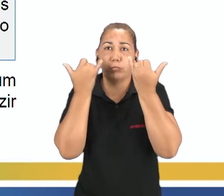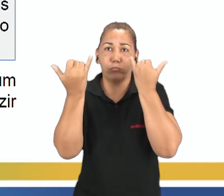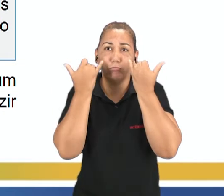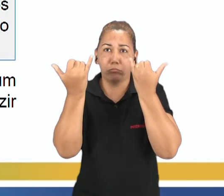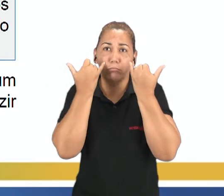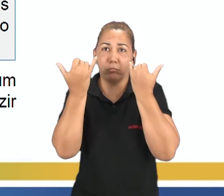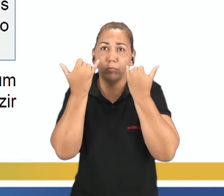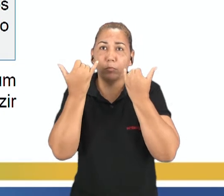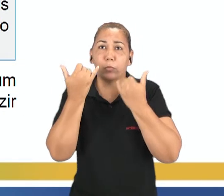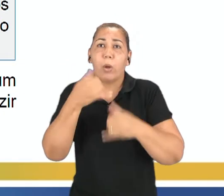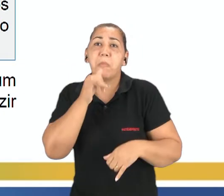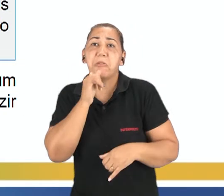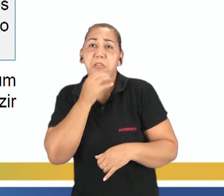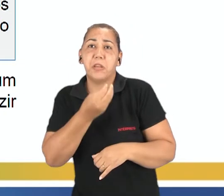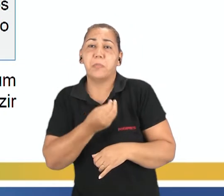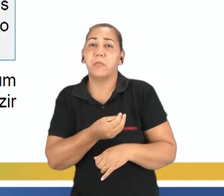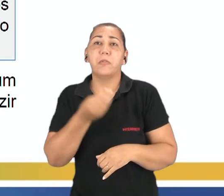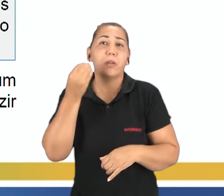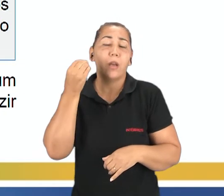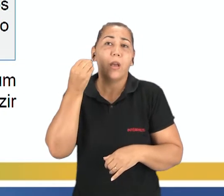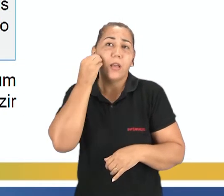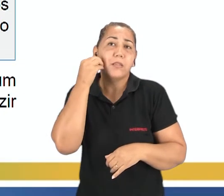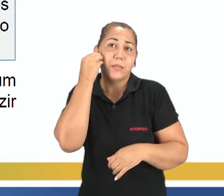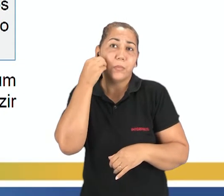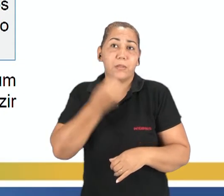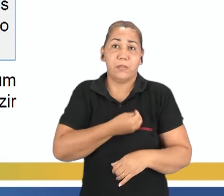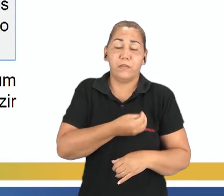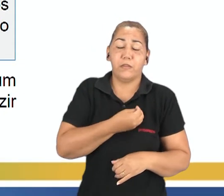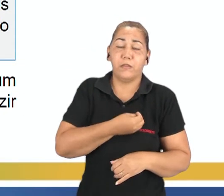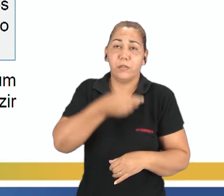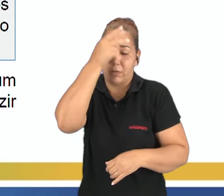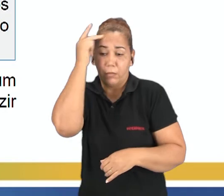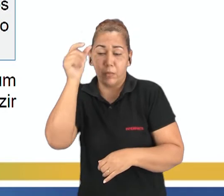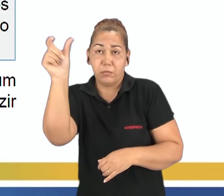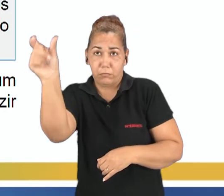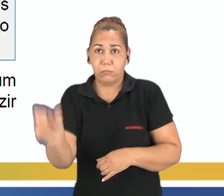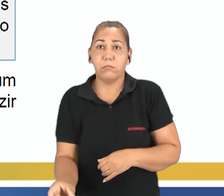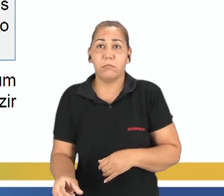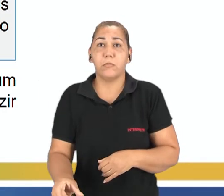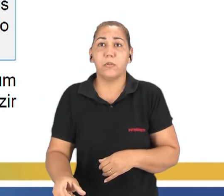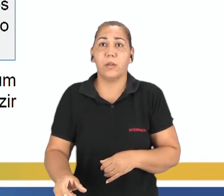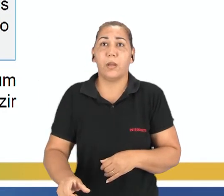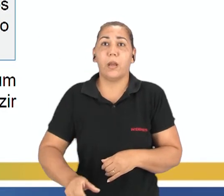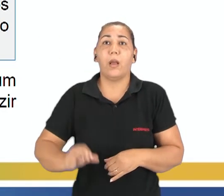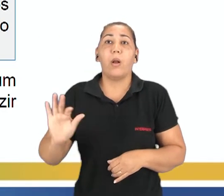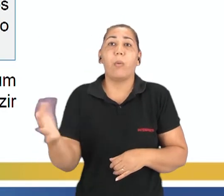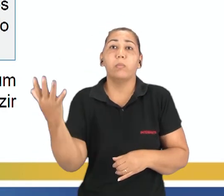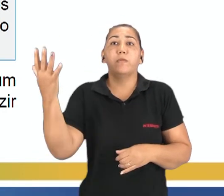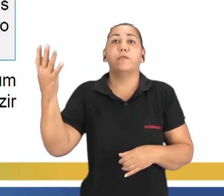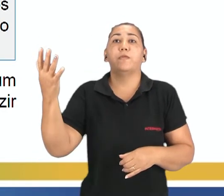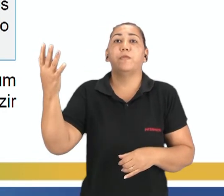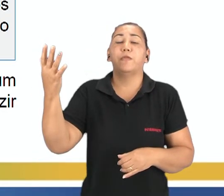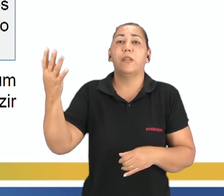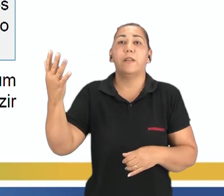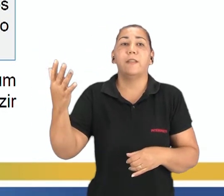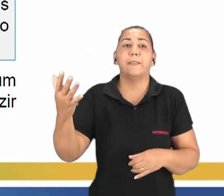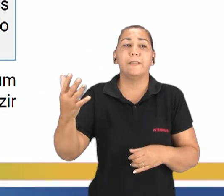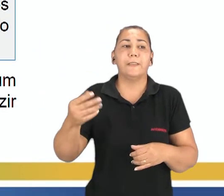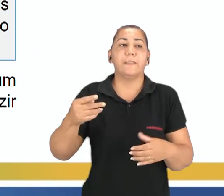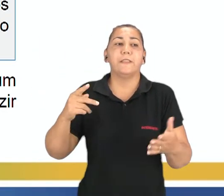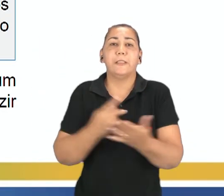determinada experiência vivida pelo entrevistado, correto? É o que ocorre, por exemplo, com acontecimentos factuais,